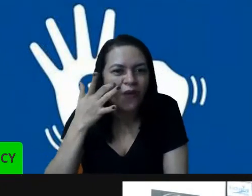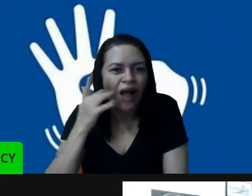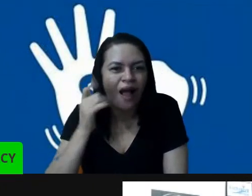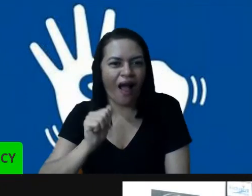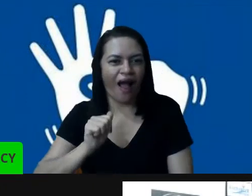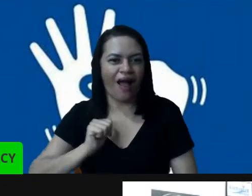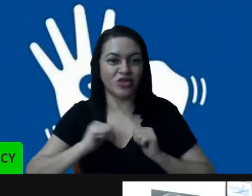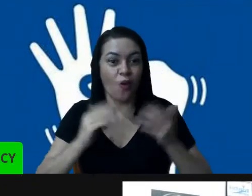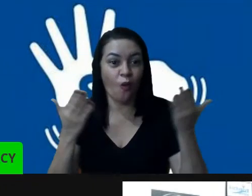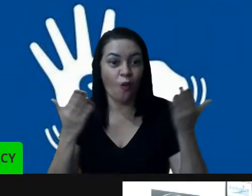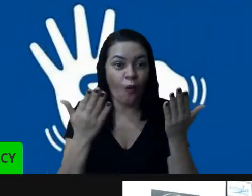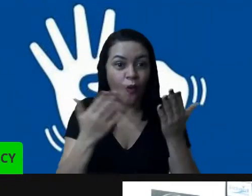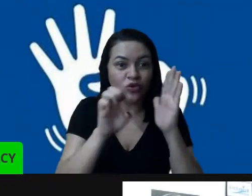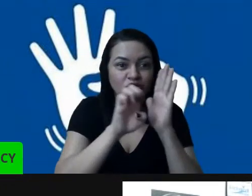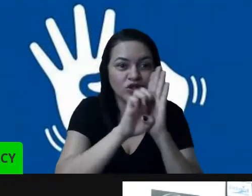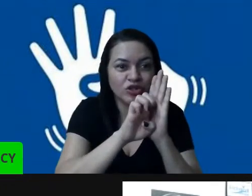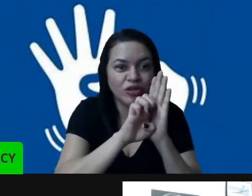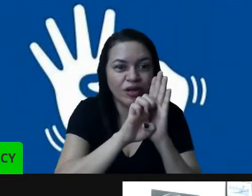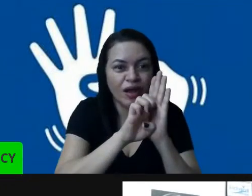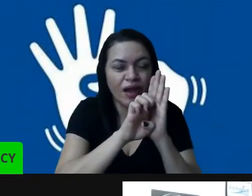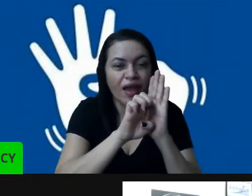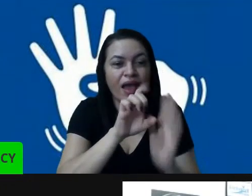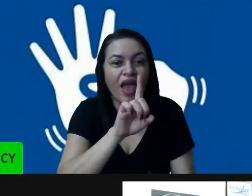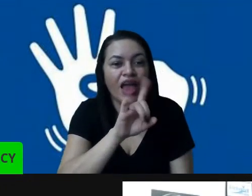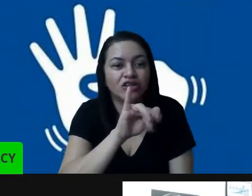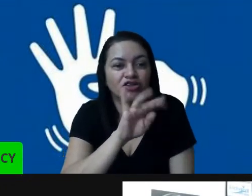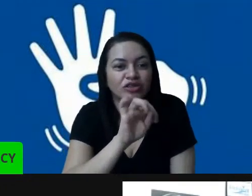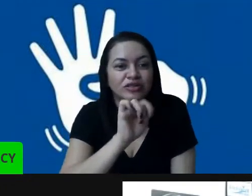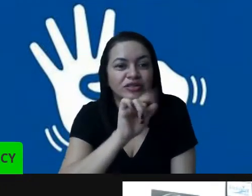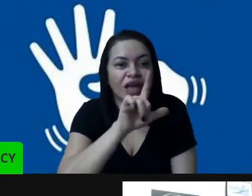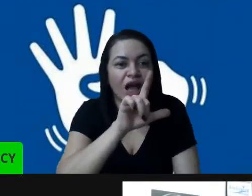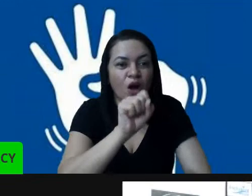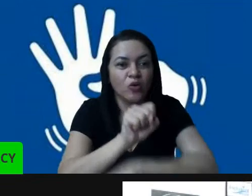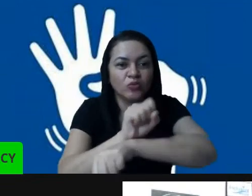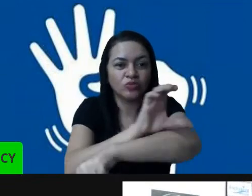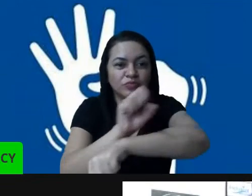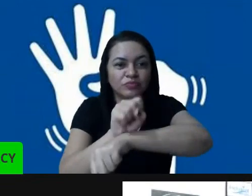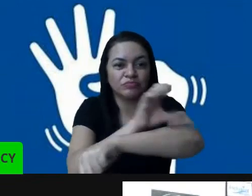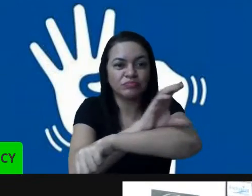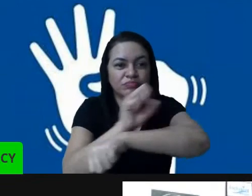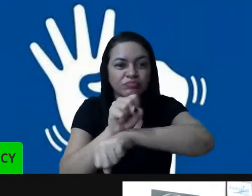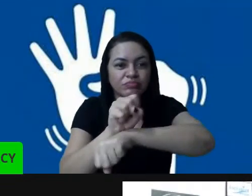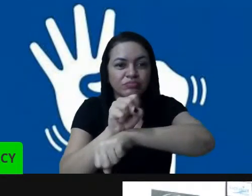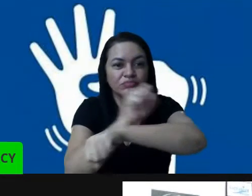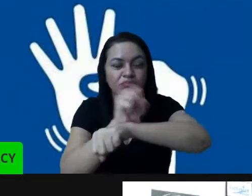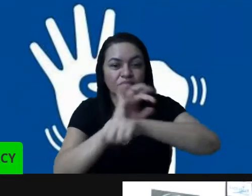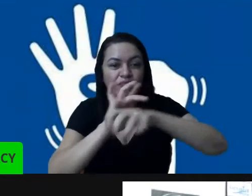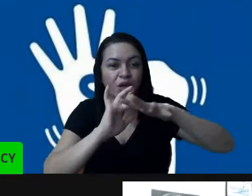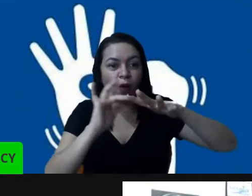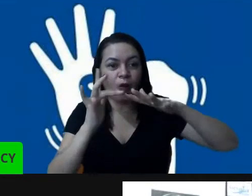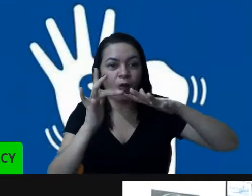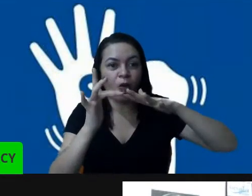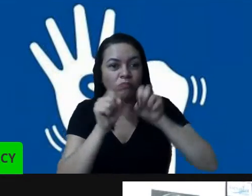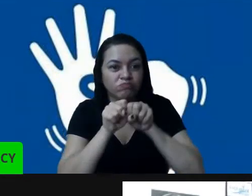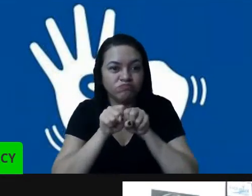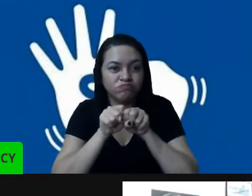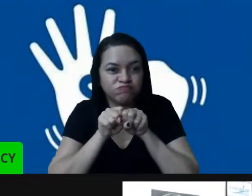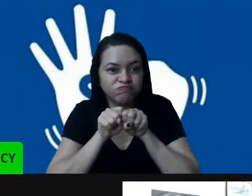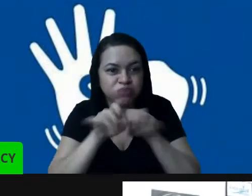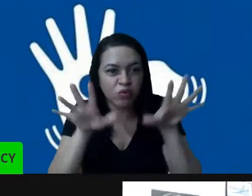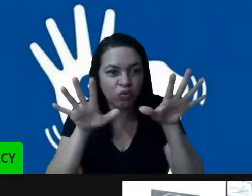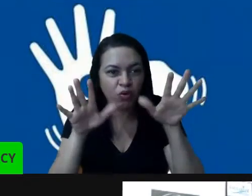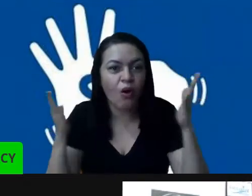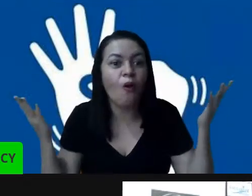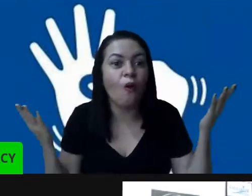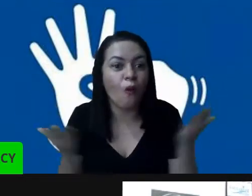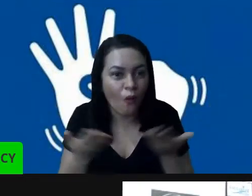saiu hoje, tu. Tem um edital aí que está circulando já nas redes, saiu hoje, eu recebi hoje esse edital. Então é bom a